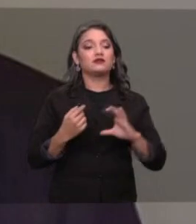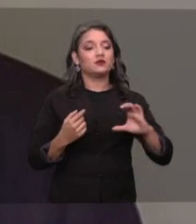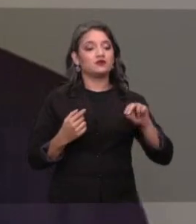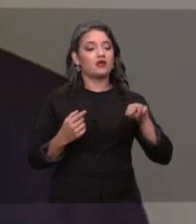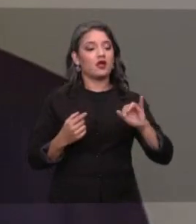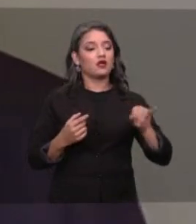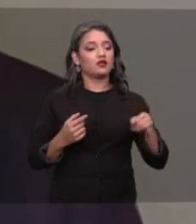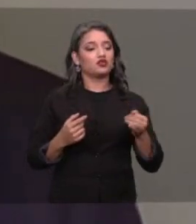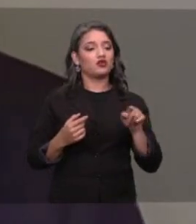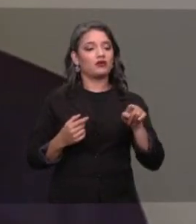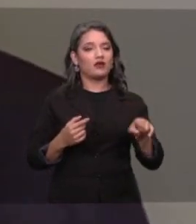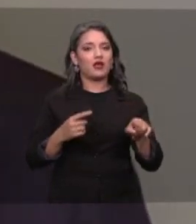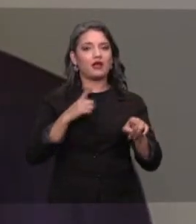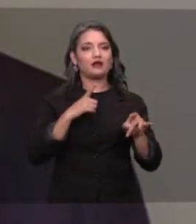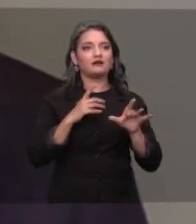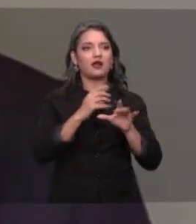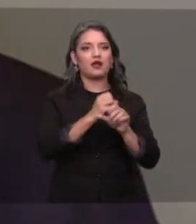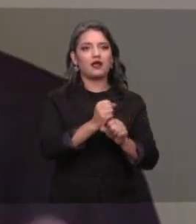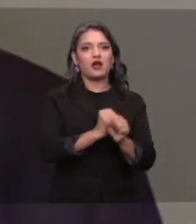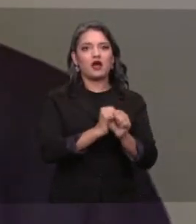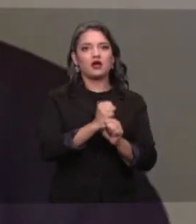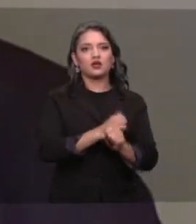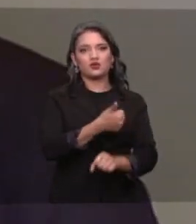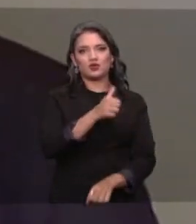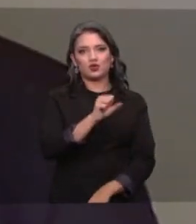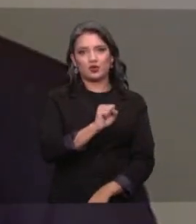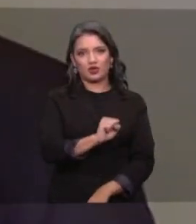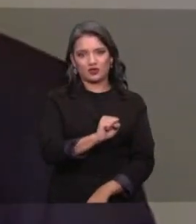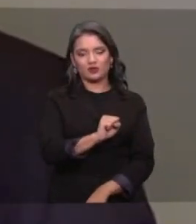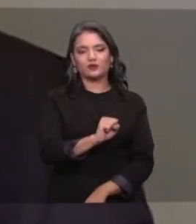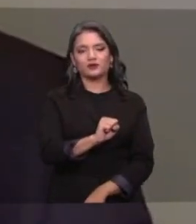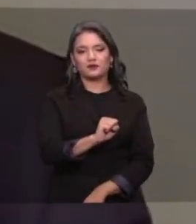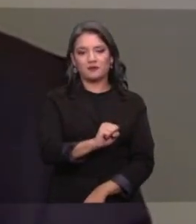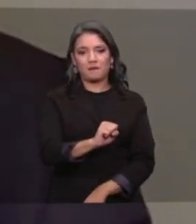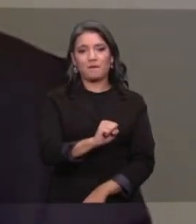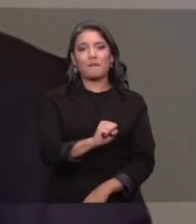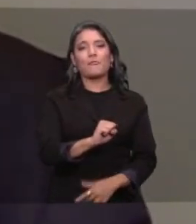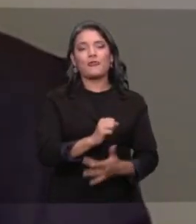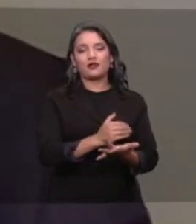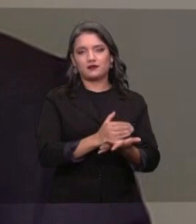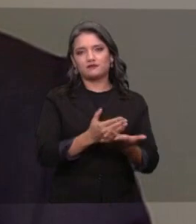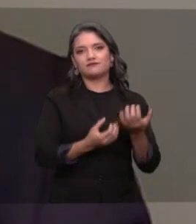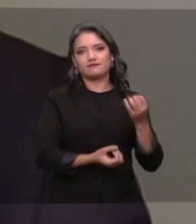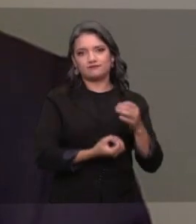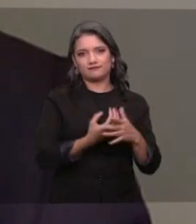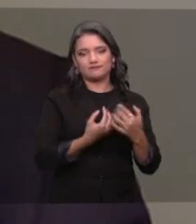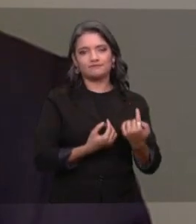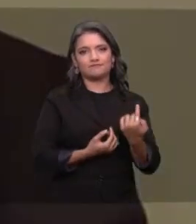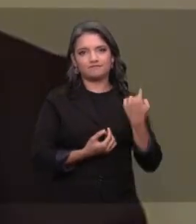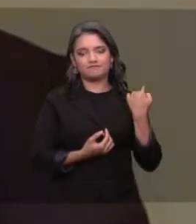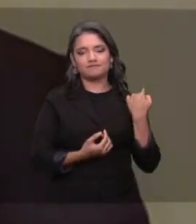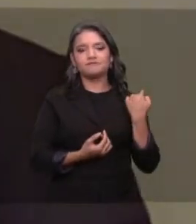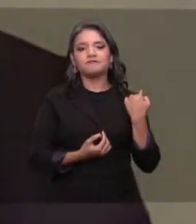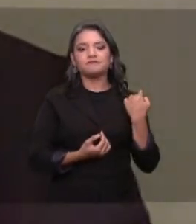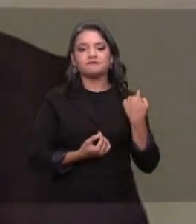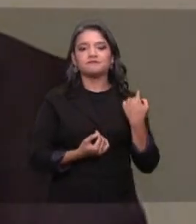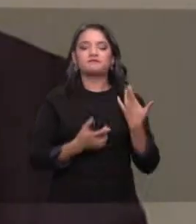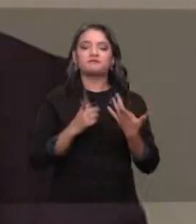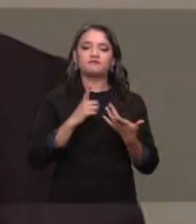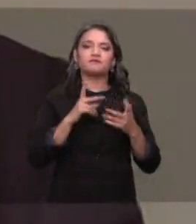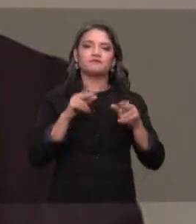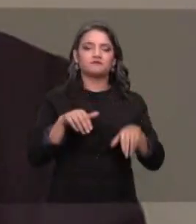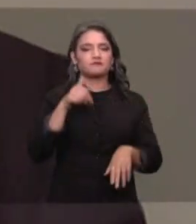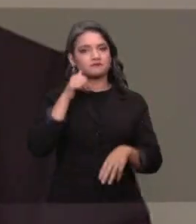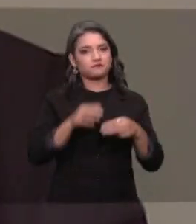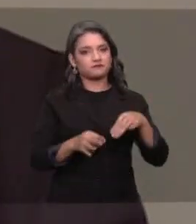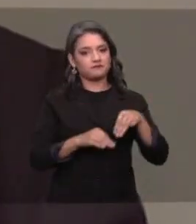CNJ, completou exatos 18 anos desde a sua instalação oficial, como a ministra